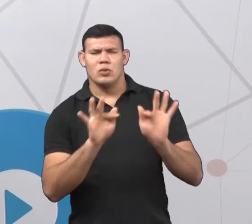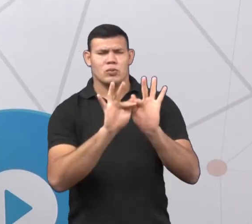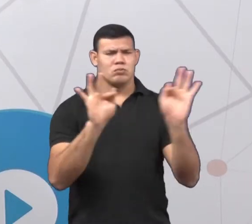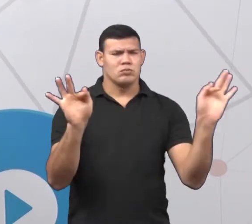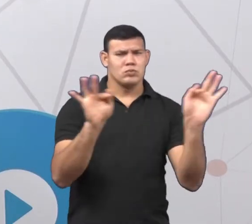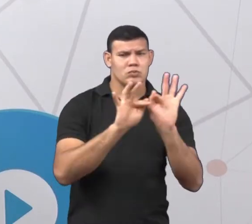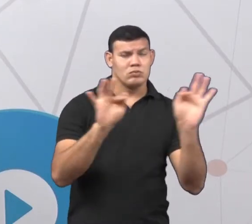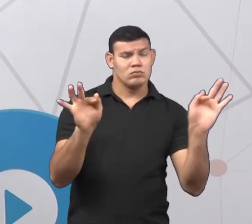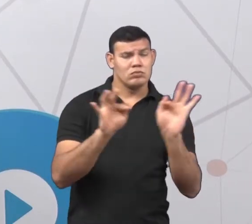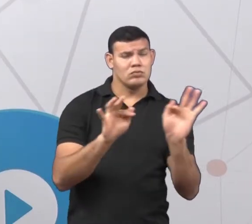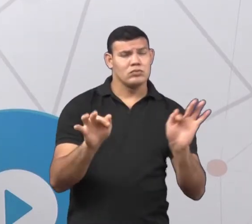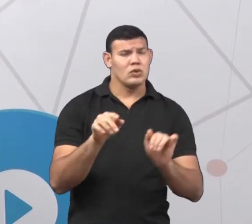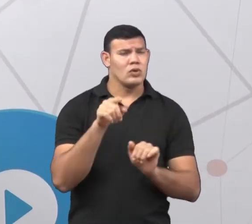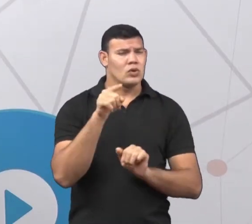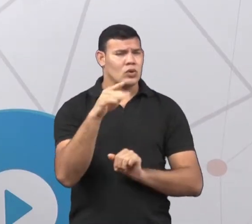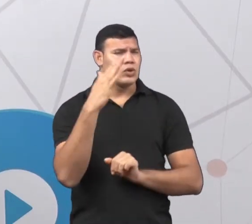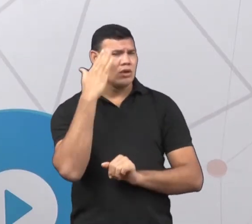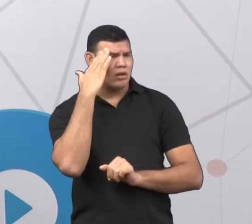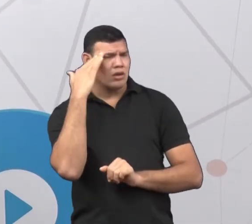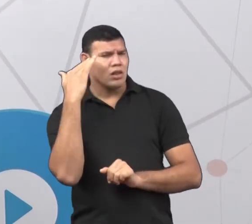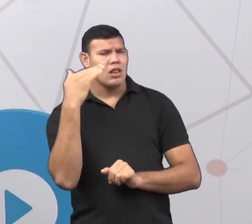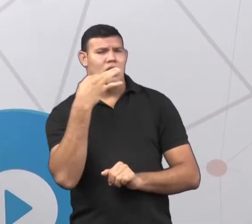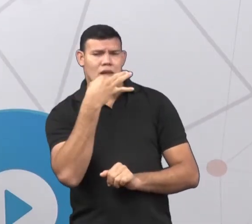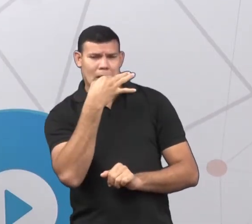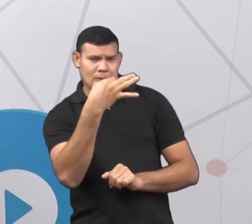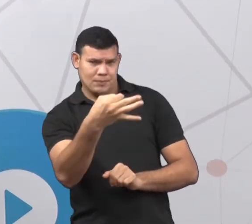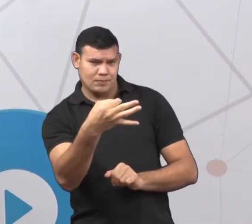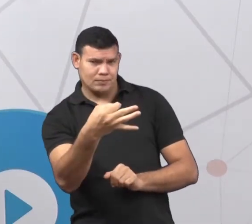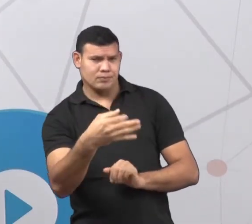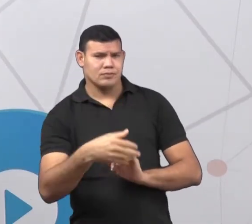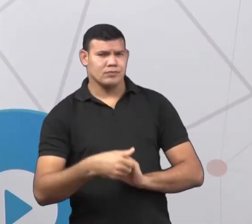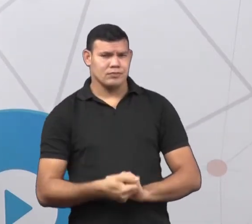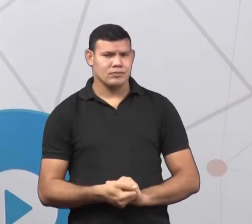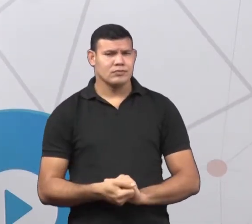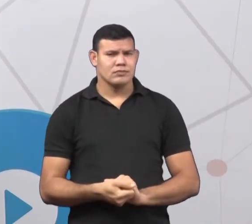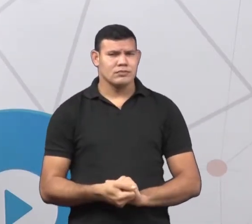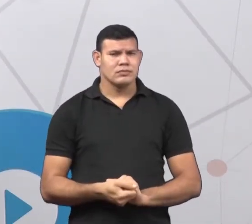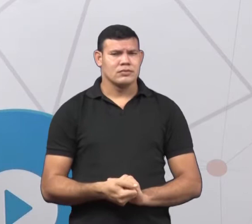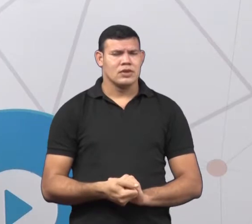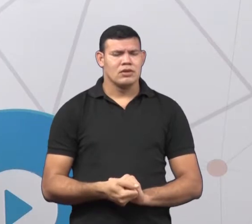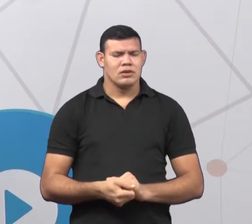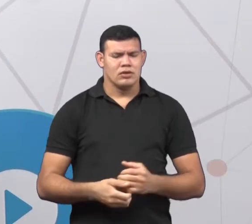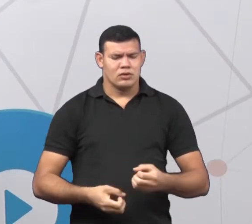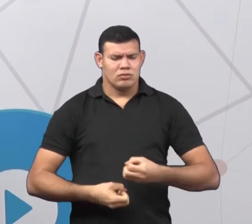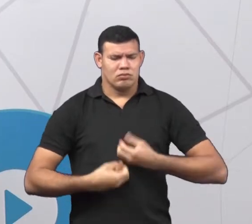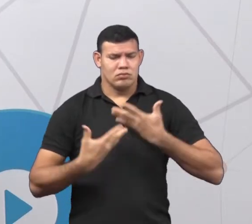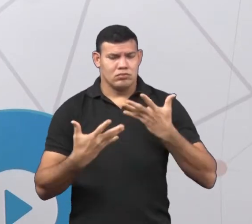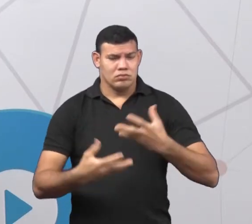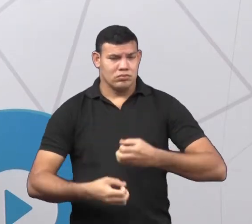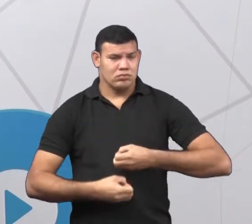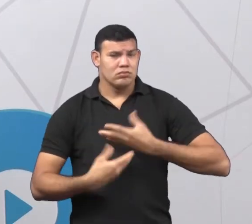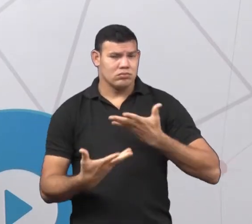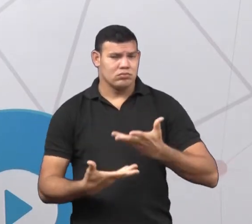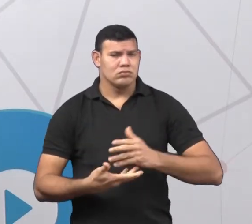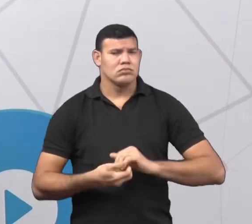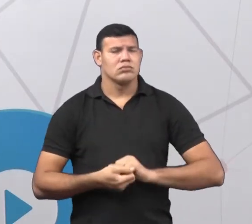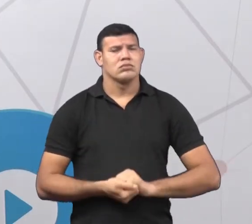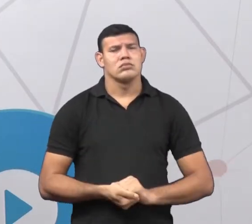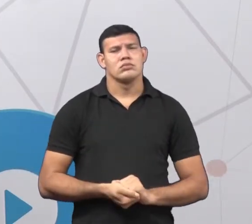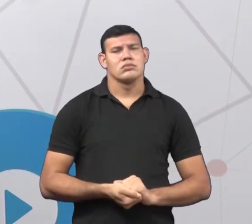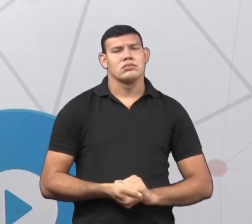frases para verificar a opinião de vocês, para verificar se vocês já sabem expressar essas opiniões. E eu quero que você